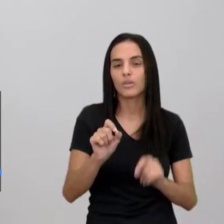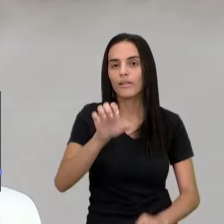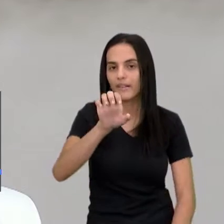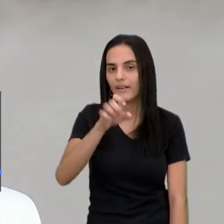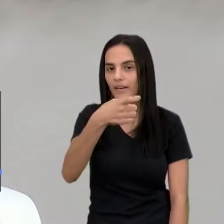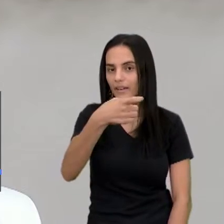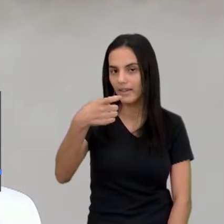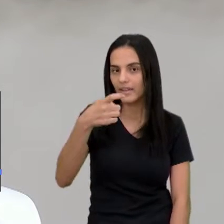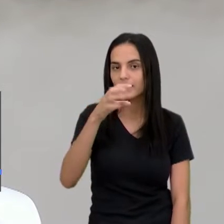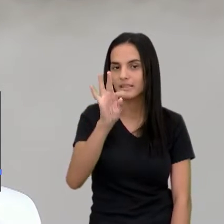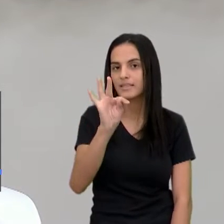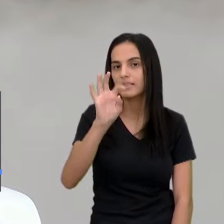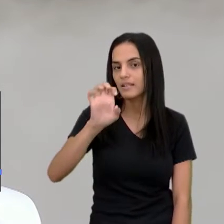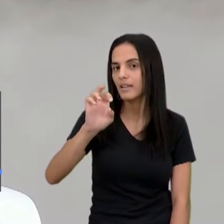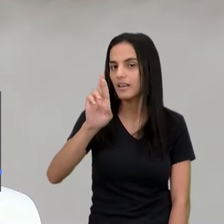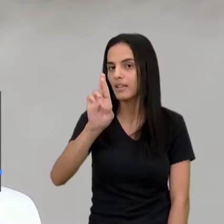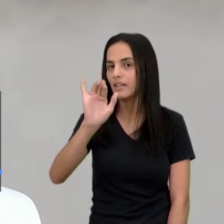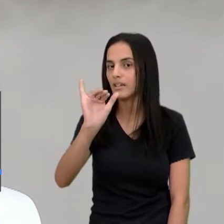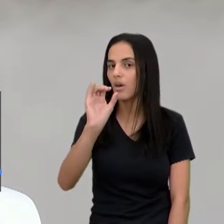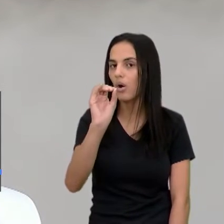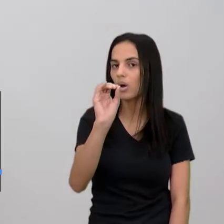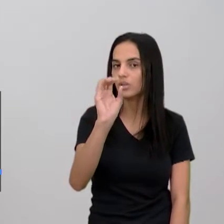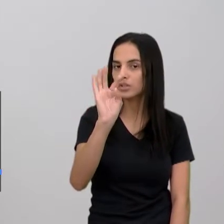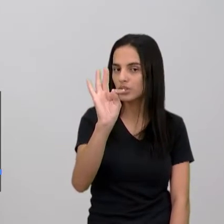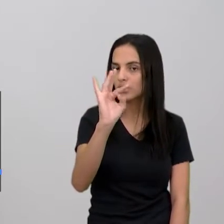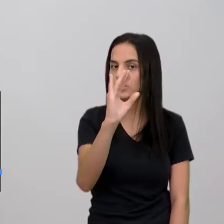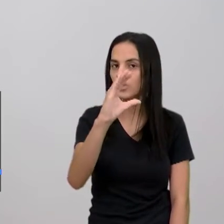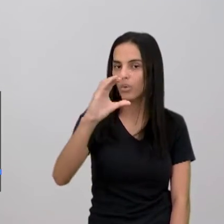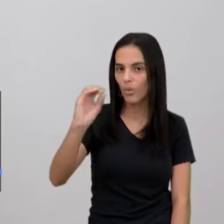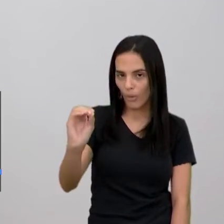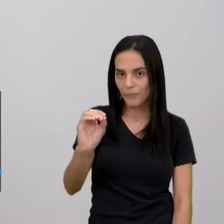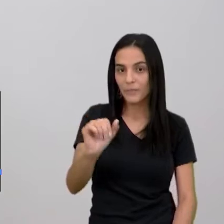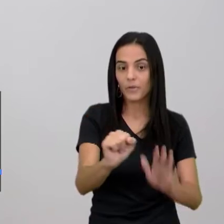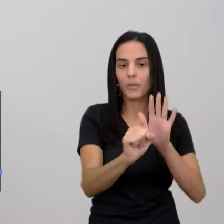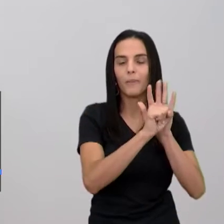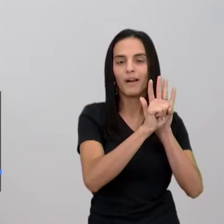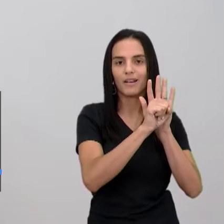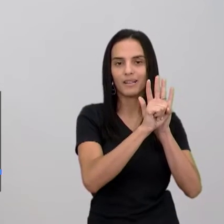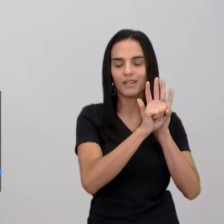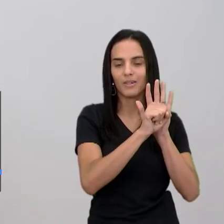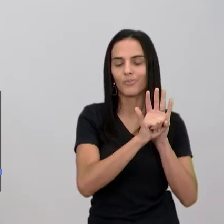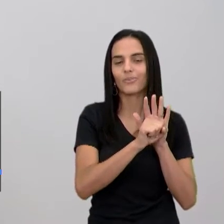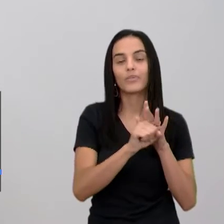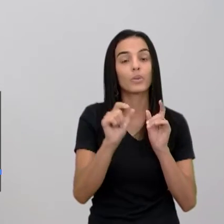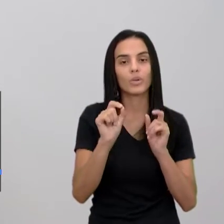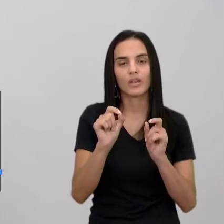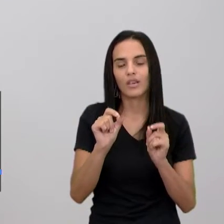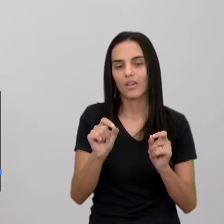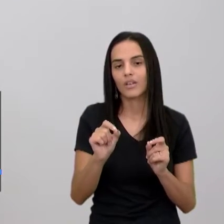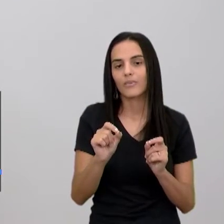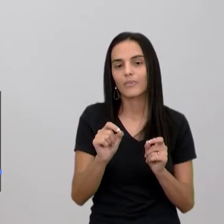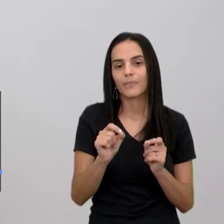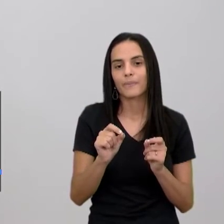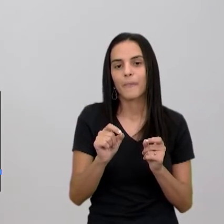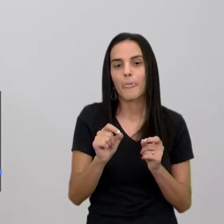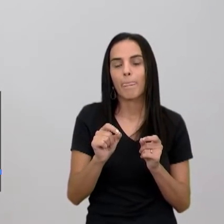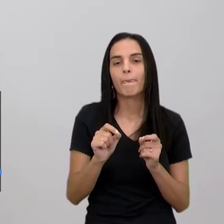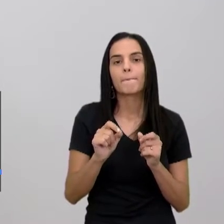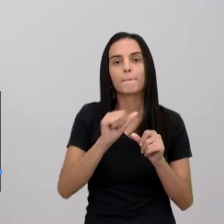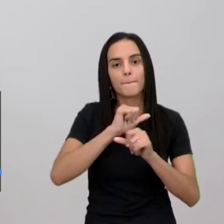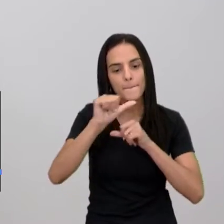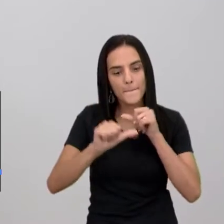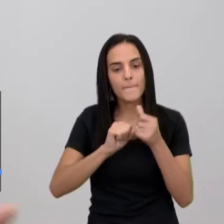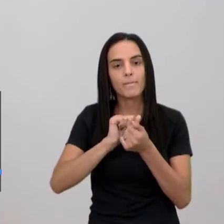estereótipo. E isso foi uma marca que, de alguma forma, acabou se